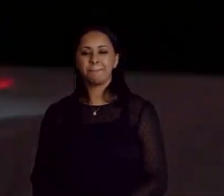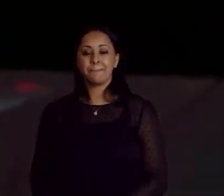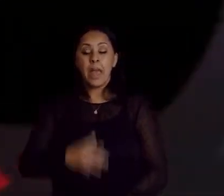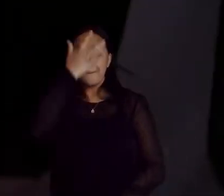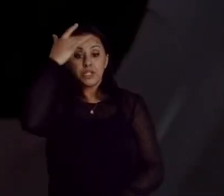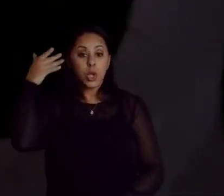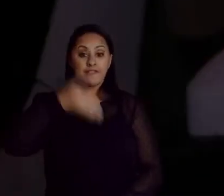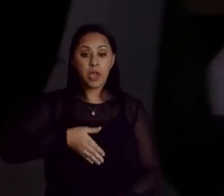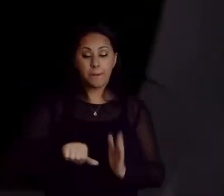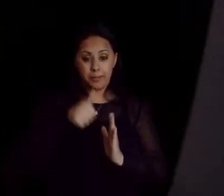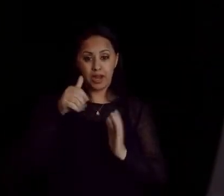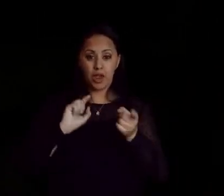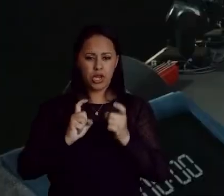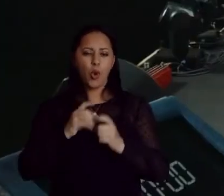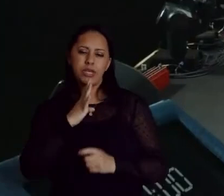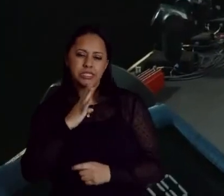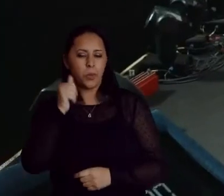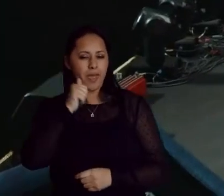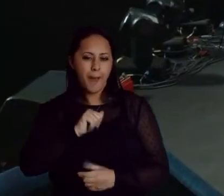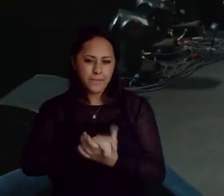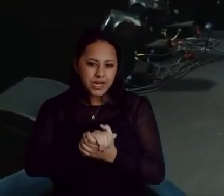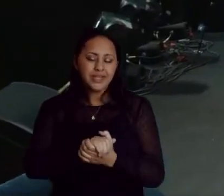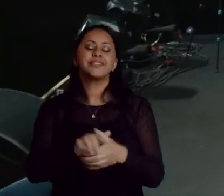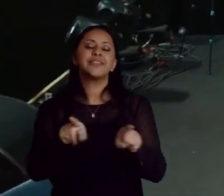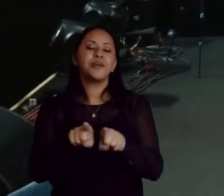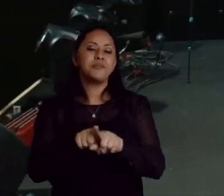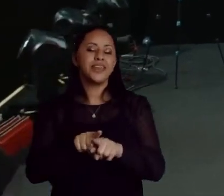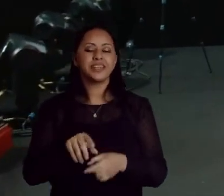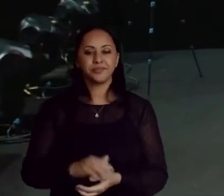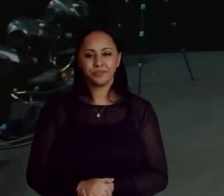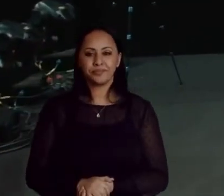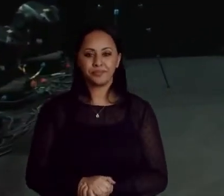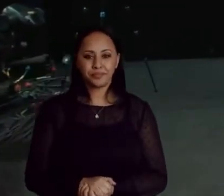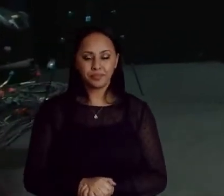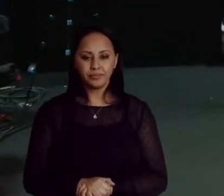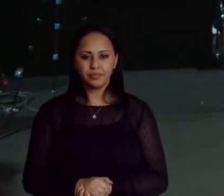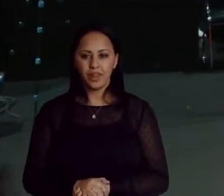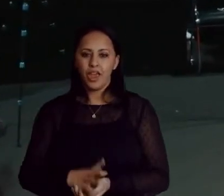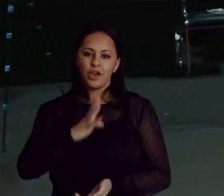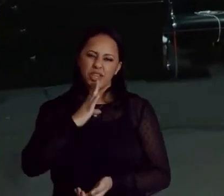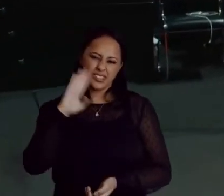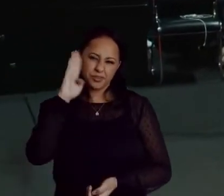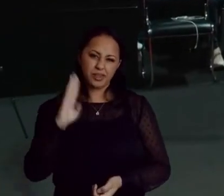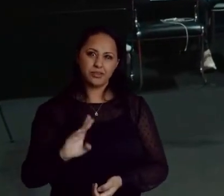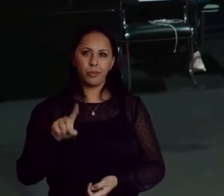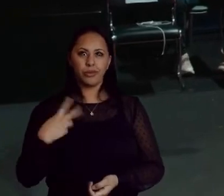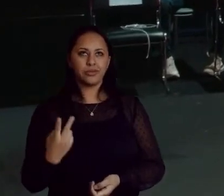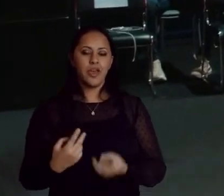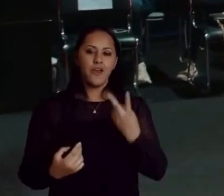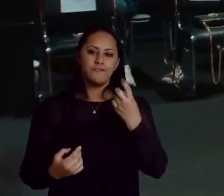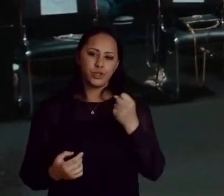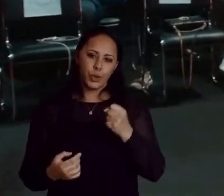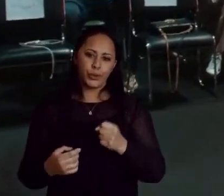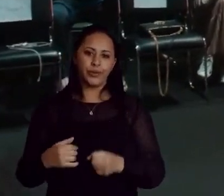quem veio na primeira sessão também conheceu minha mãe. Essa é minha mãe, tá? Ela tá conhecendo o Brasil aí depois de... Aí, mãe, tá entregando o